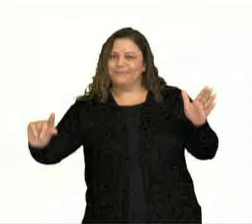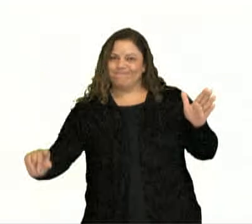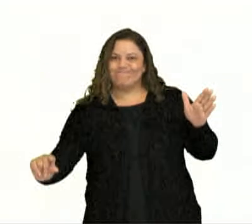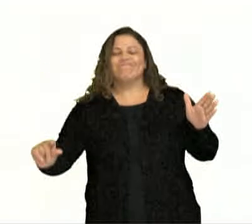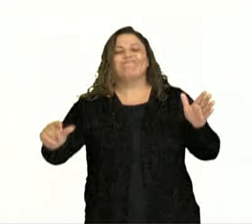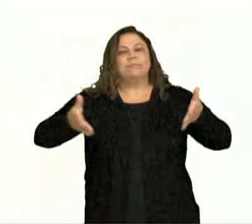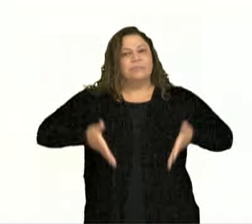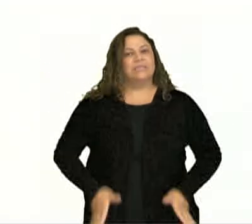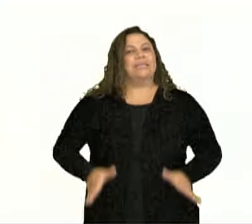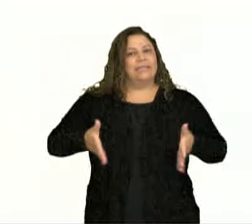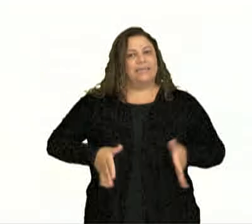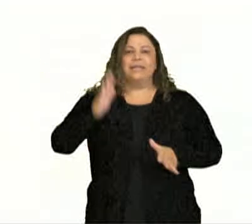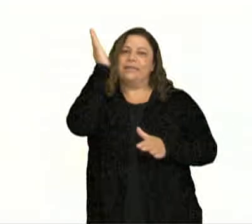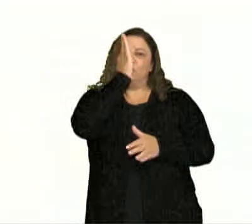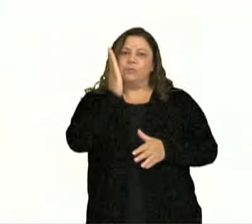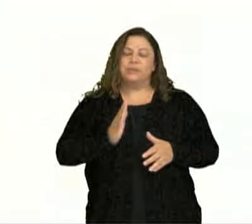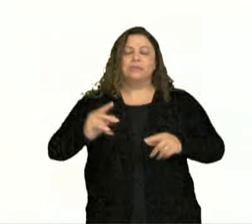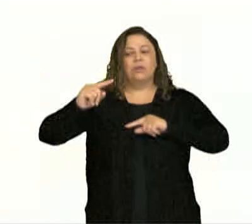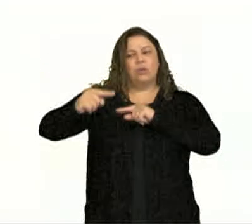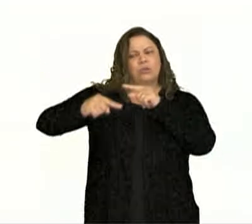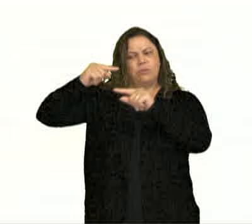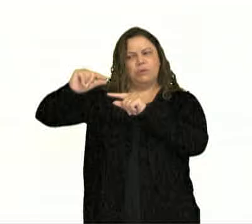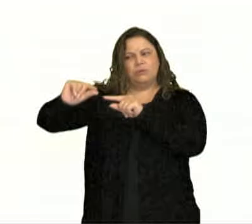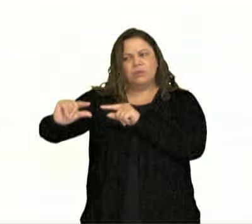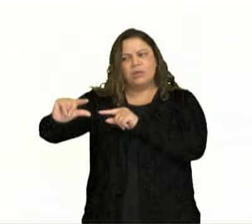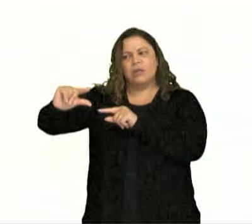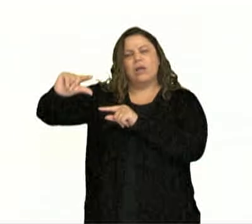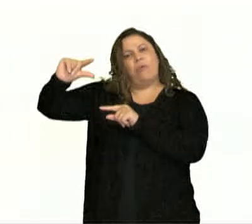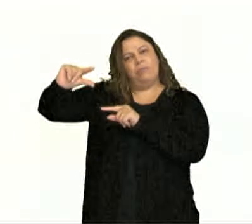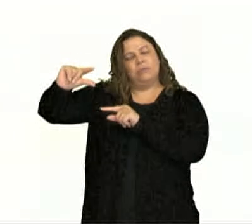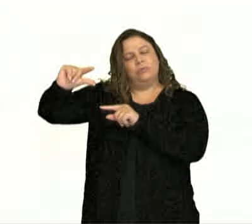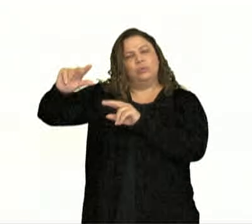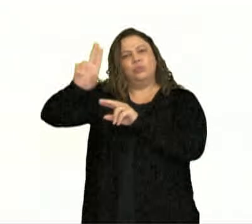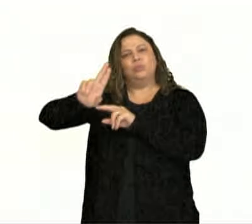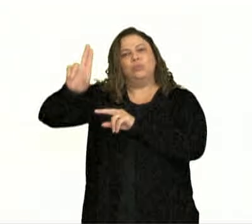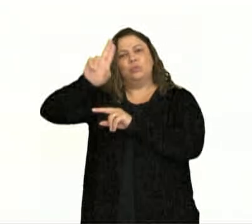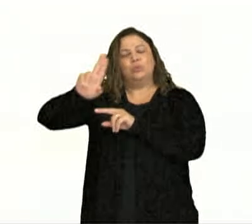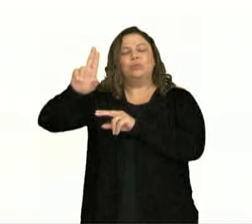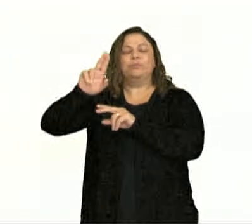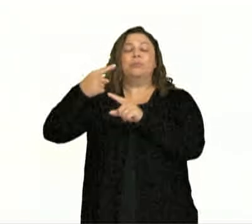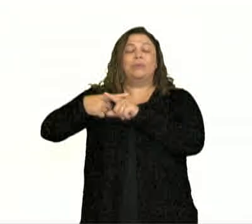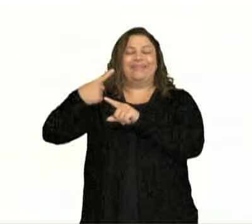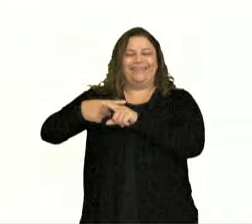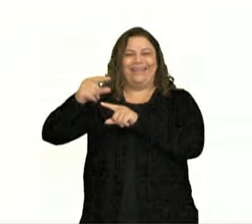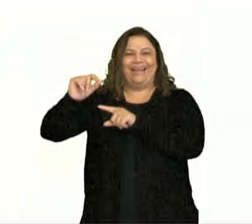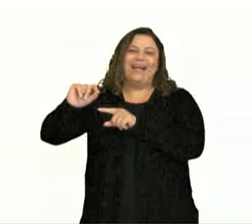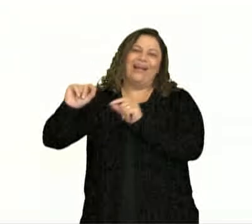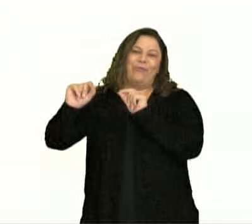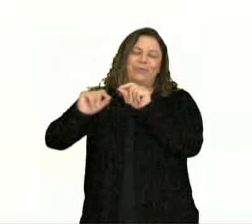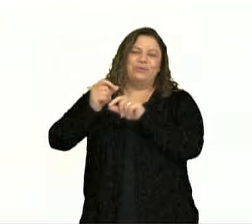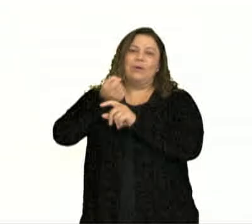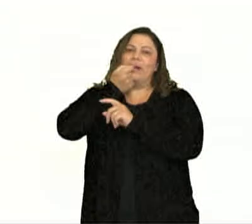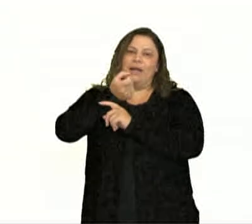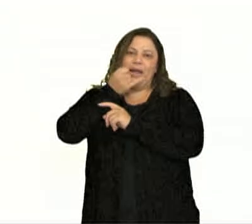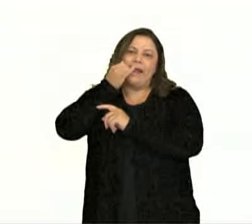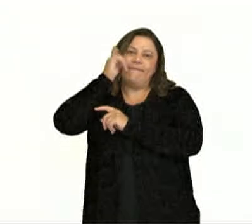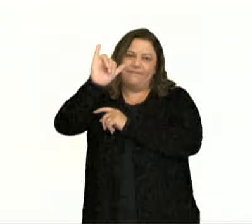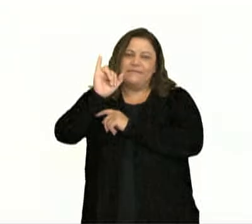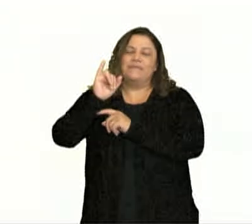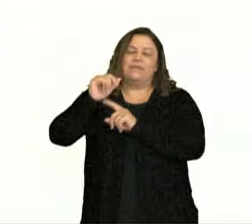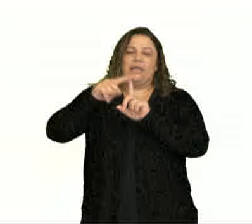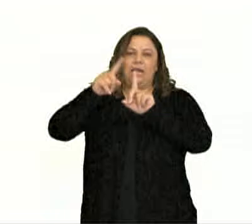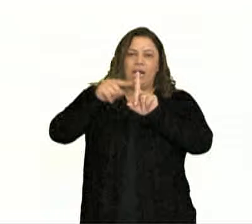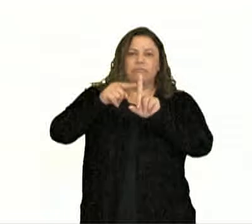taxas de natalidade do Brasil, pois teve um aumento da utilização de métodos contraceptivos. Ou seja,